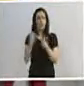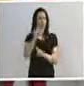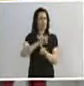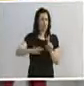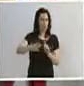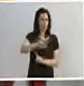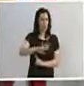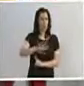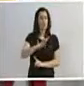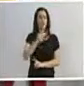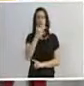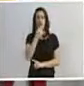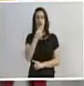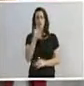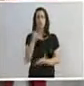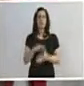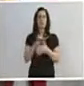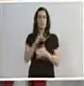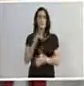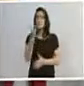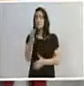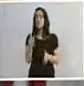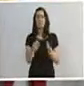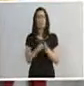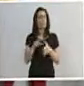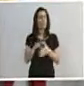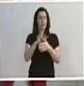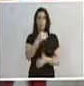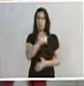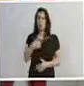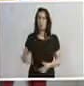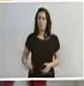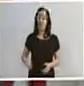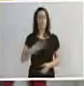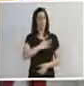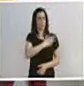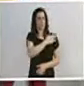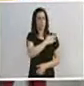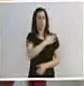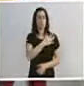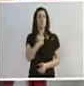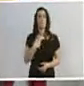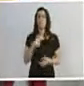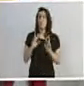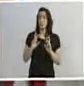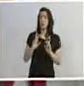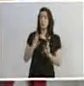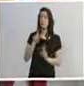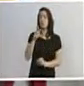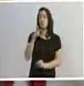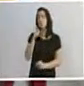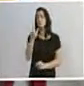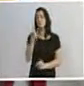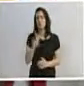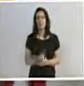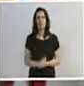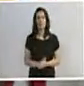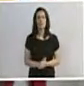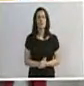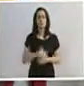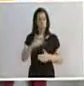vossa liderança reúne todas as condições de, no futuro, ser líder do governo, do prefeito Napoleão. Faço votos para que isso aconteça. Mas é isso.